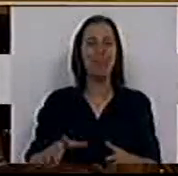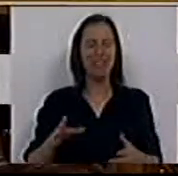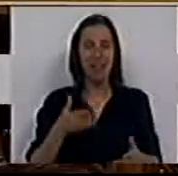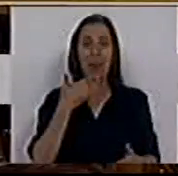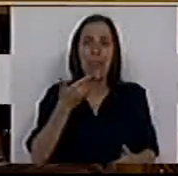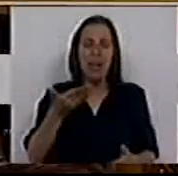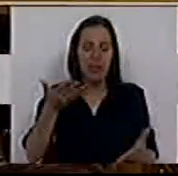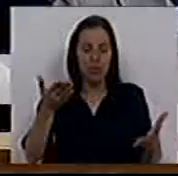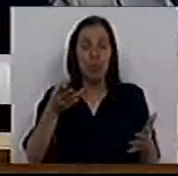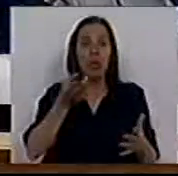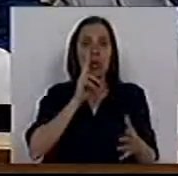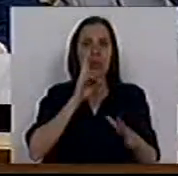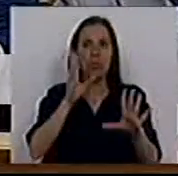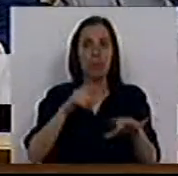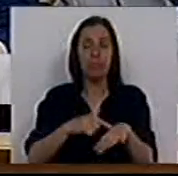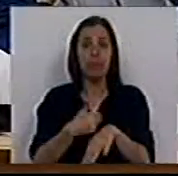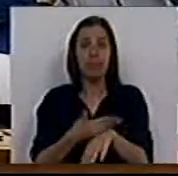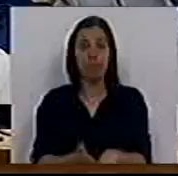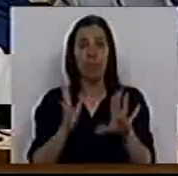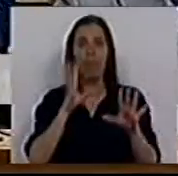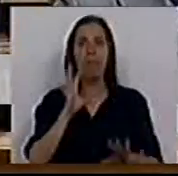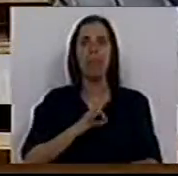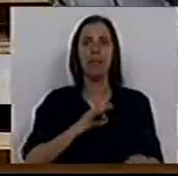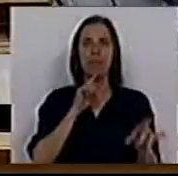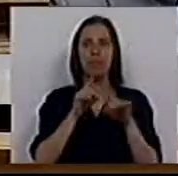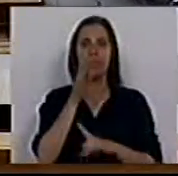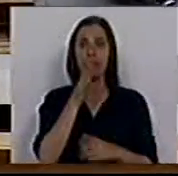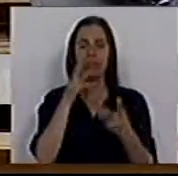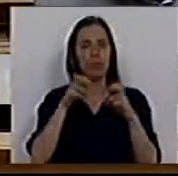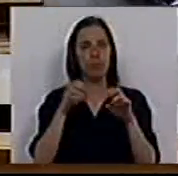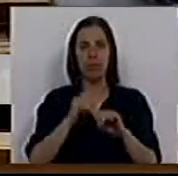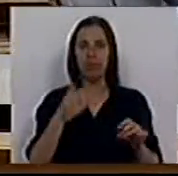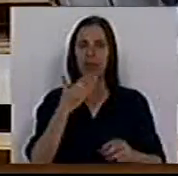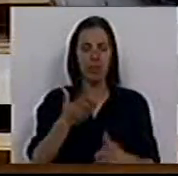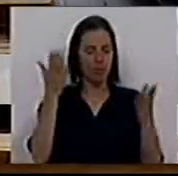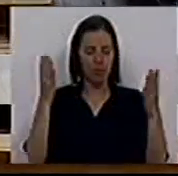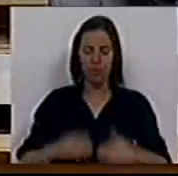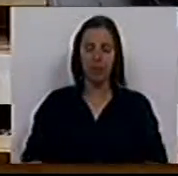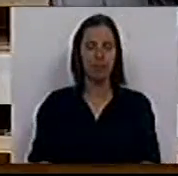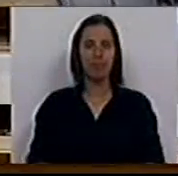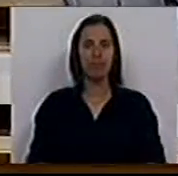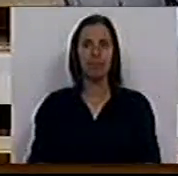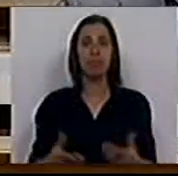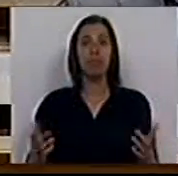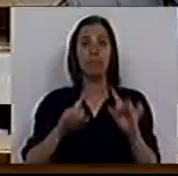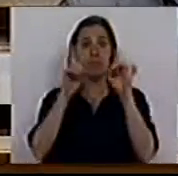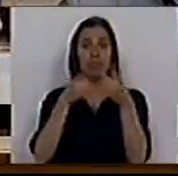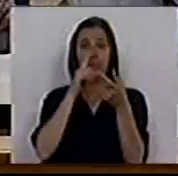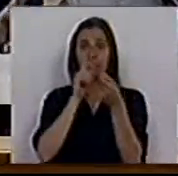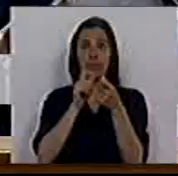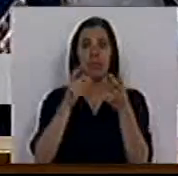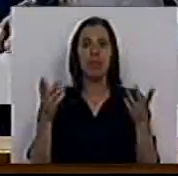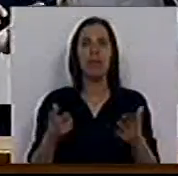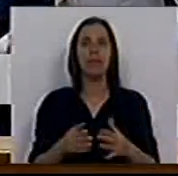Senhor Presidente, peço as desculpas por este atraso. Senhoras e senhores deputados... Tem problema nenhum, faça favor. Nos breves